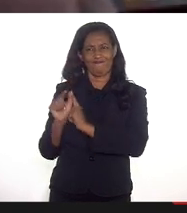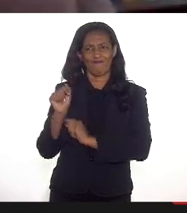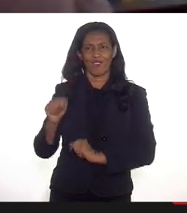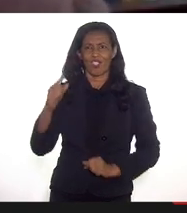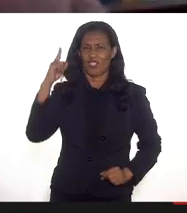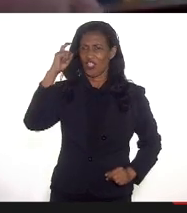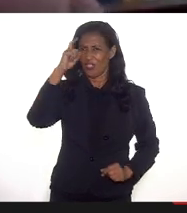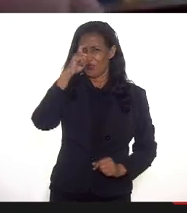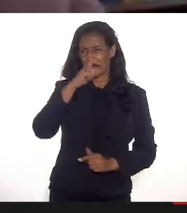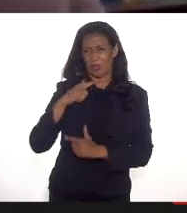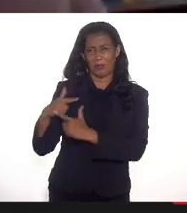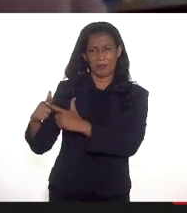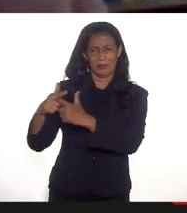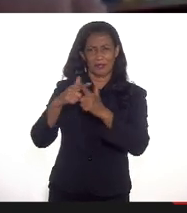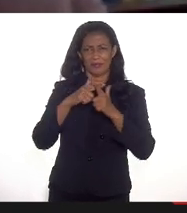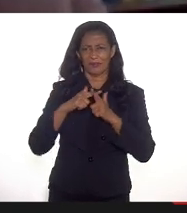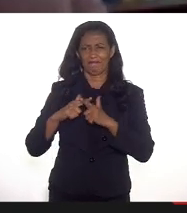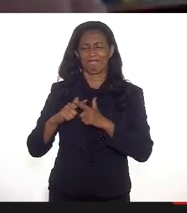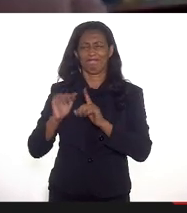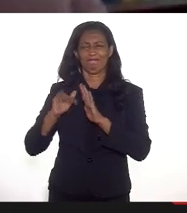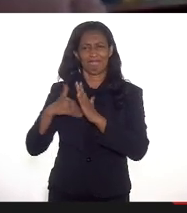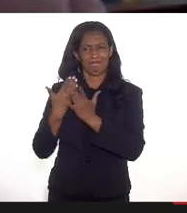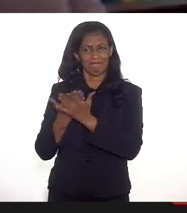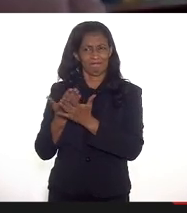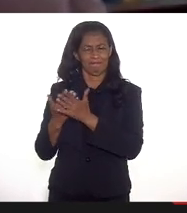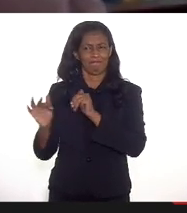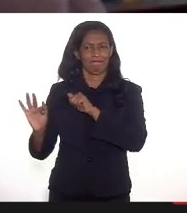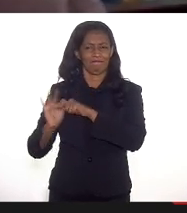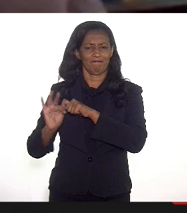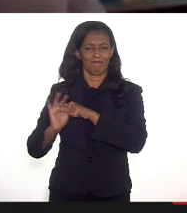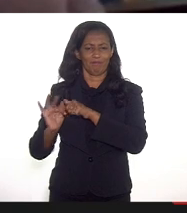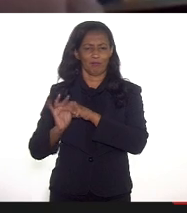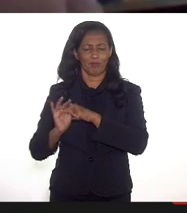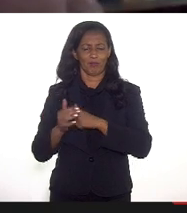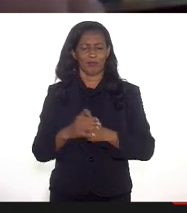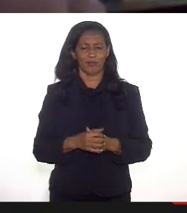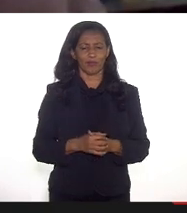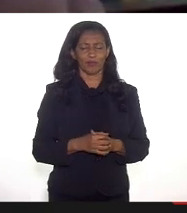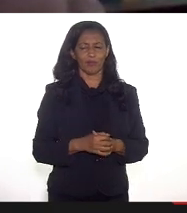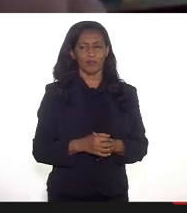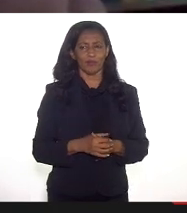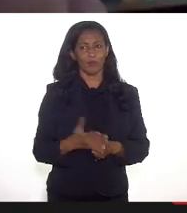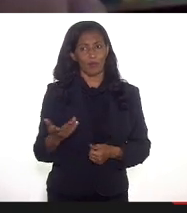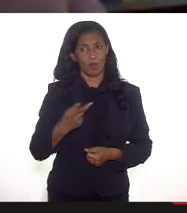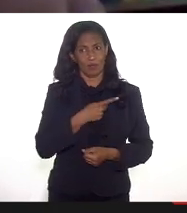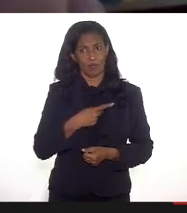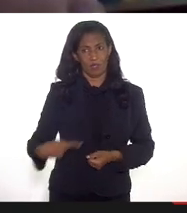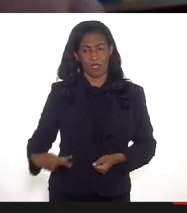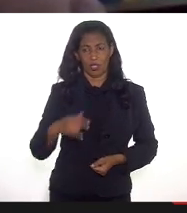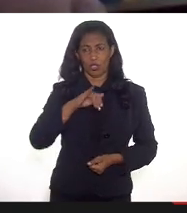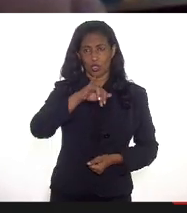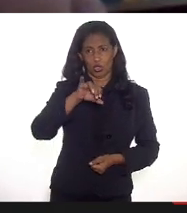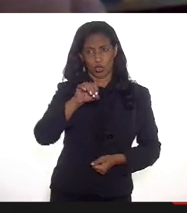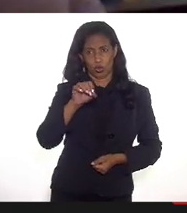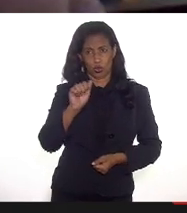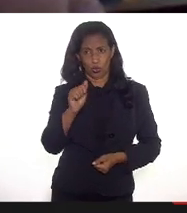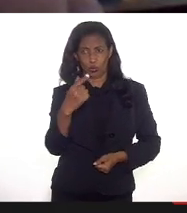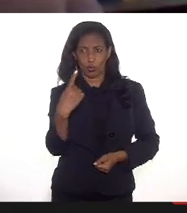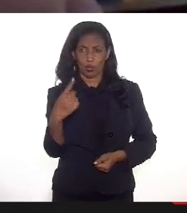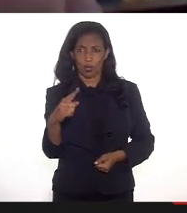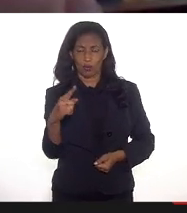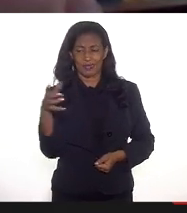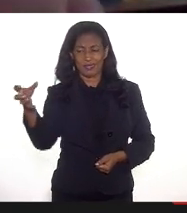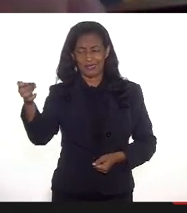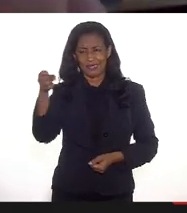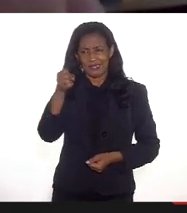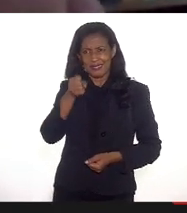todos nós, né, que o Dr. João assumiu, né, realmente